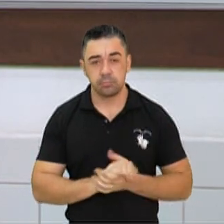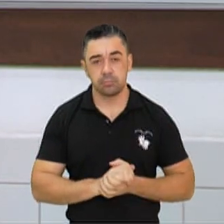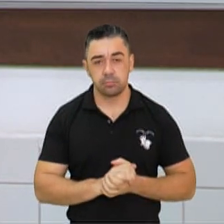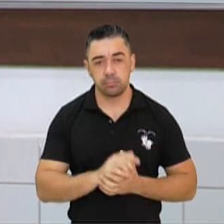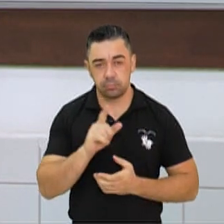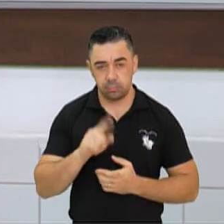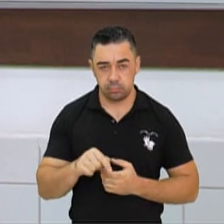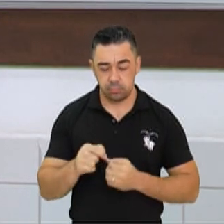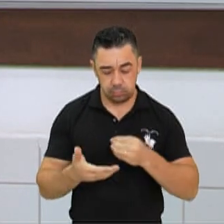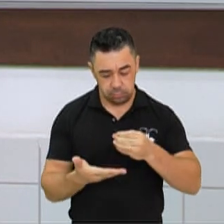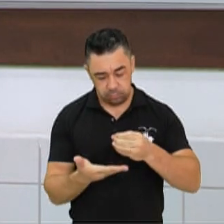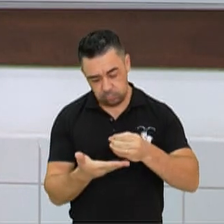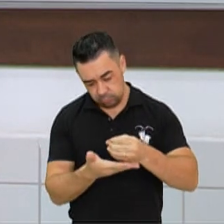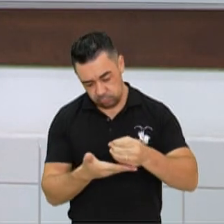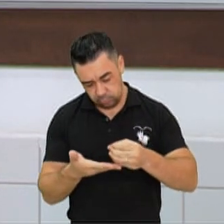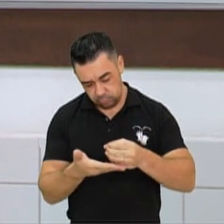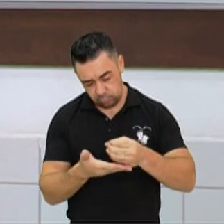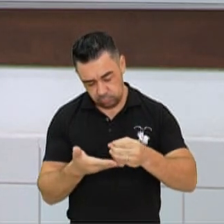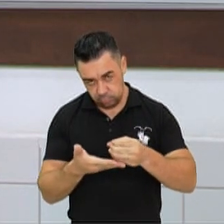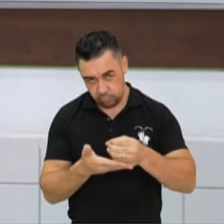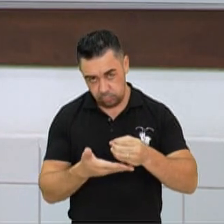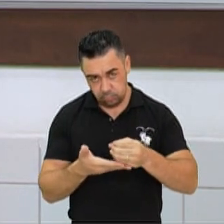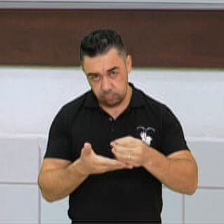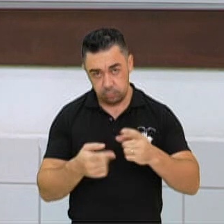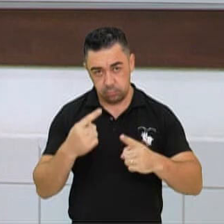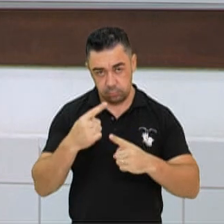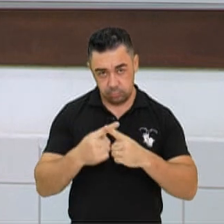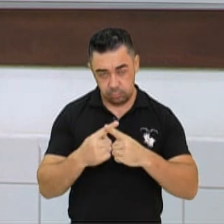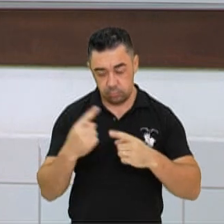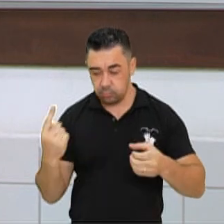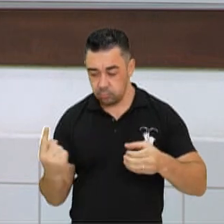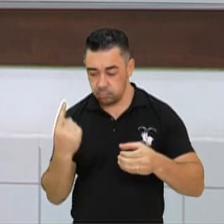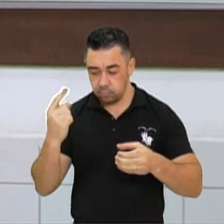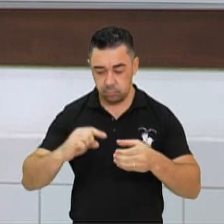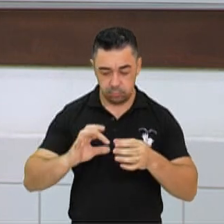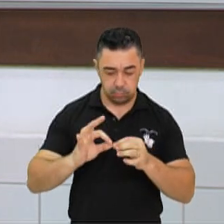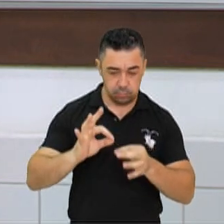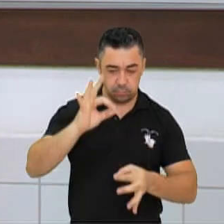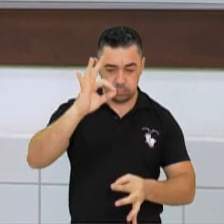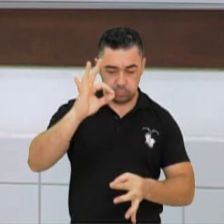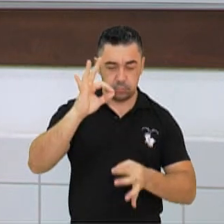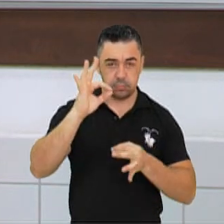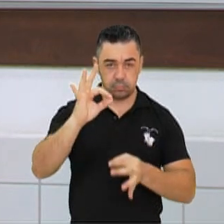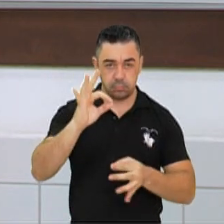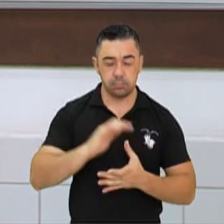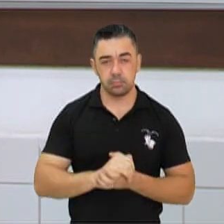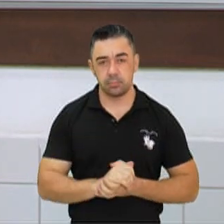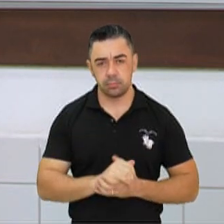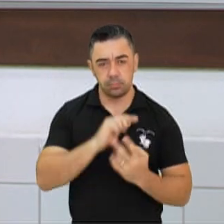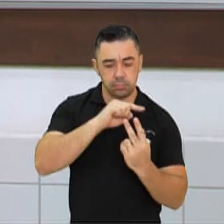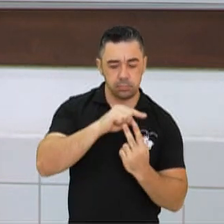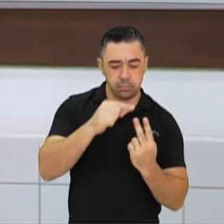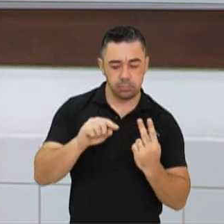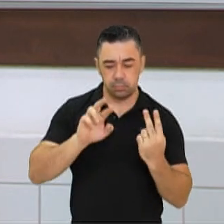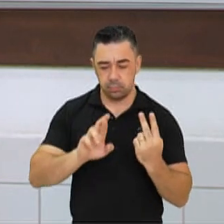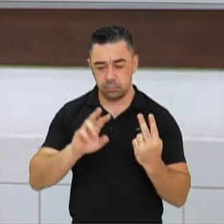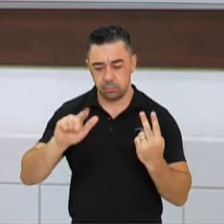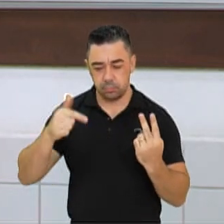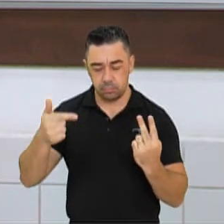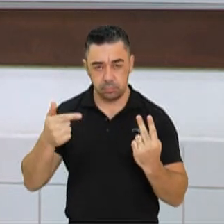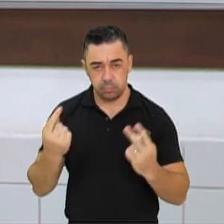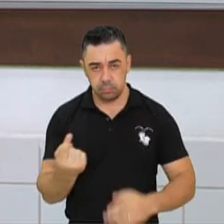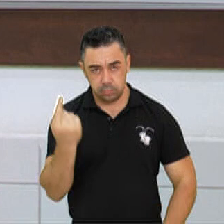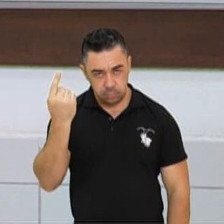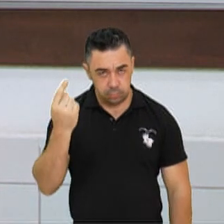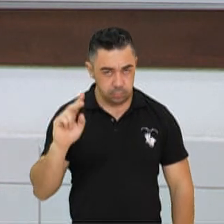produto da área da base, que é um círculo, vezes a altura. A área da base, πr ao quadrado. Altura desse